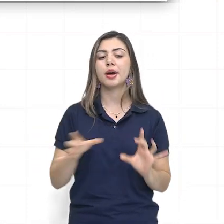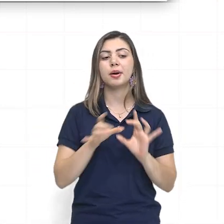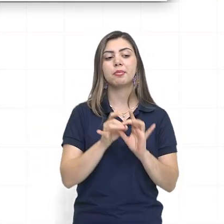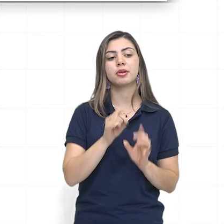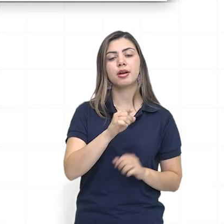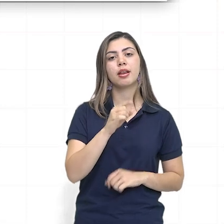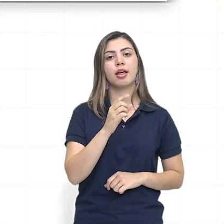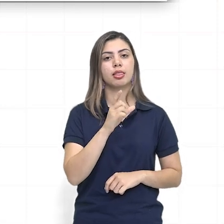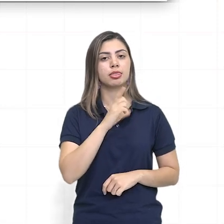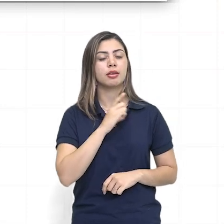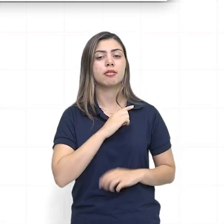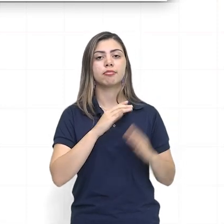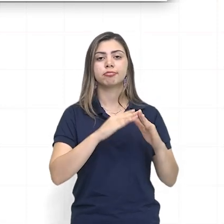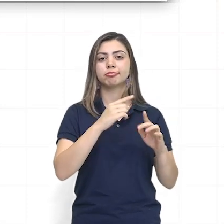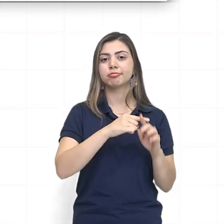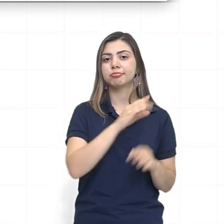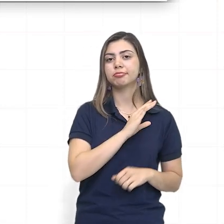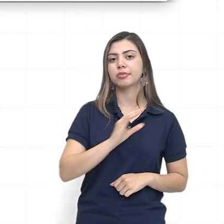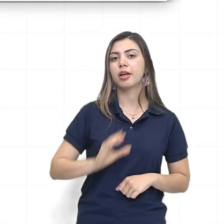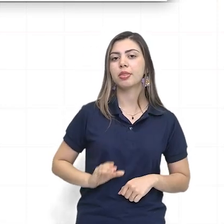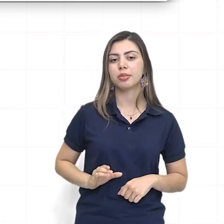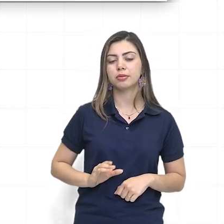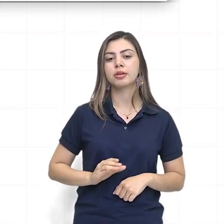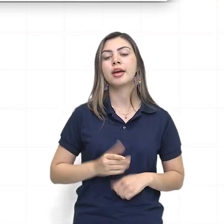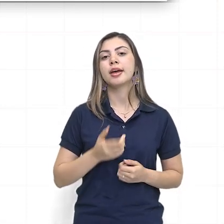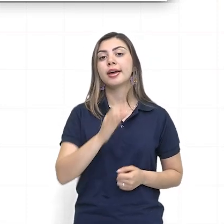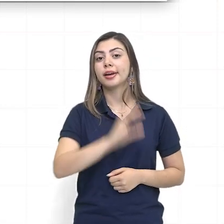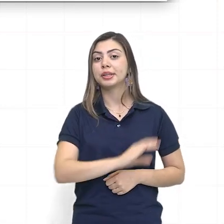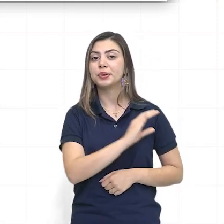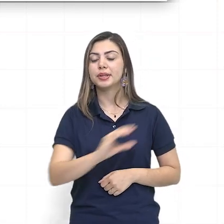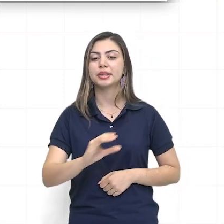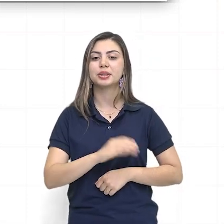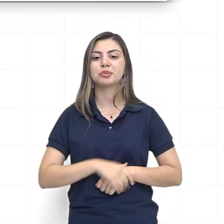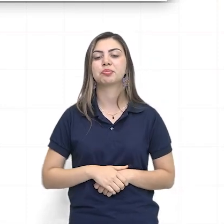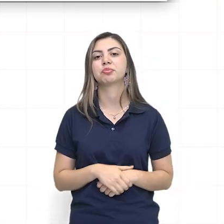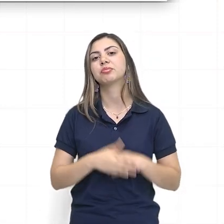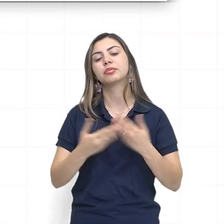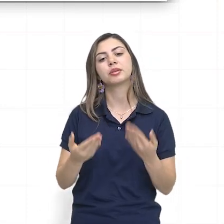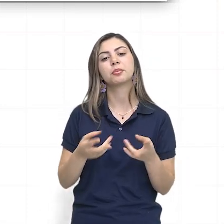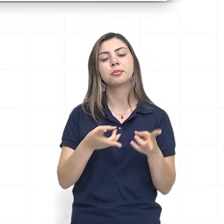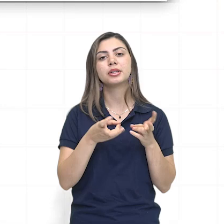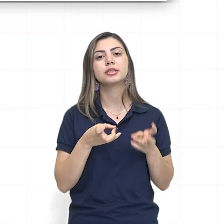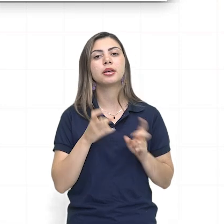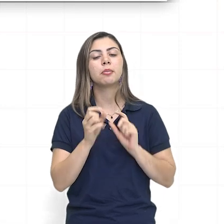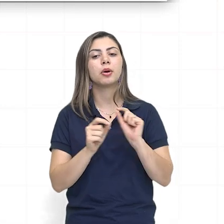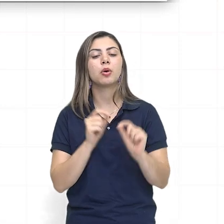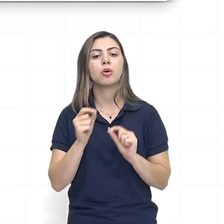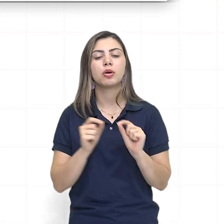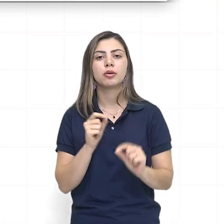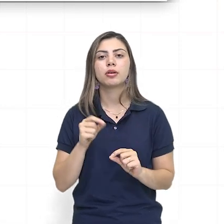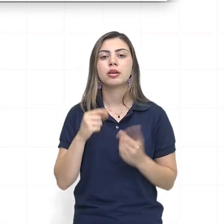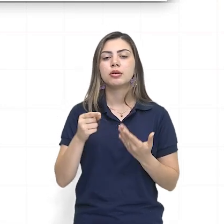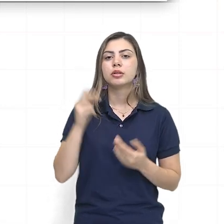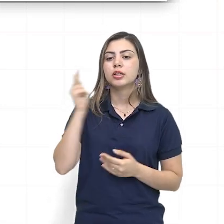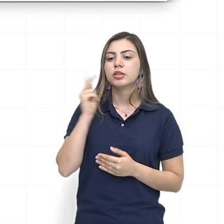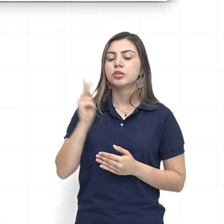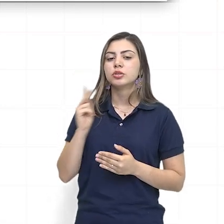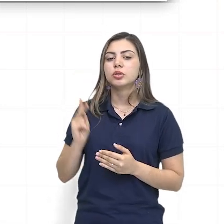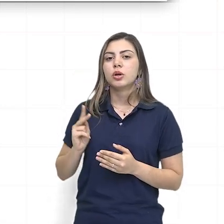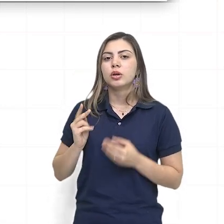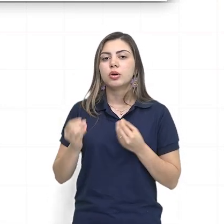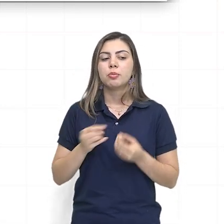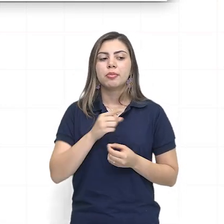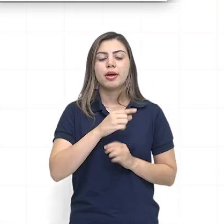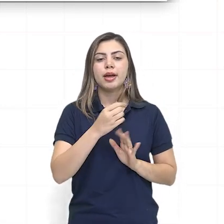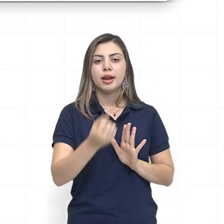dessa igreja católica, tá certo? Então, observa que ela se tornou, então, ao longo da história, o quê?